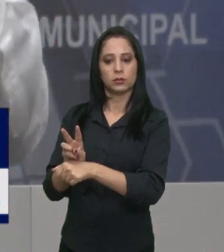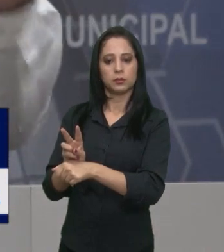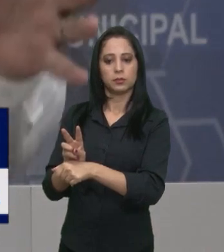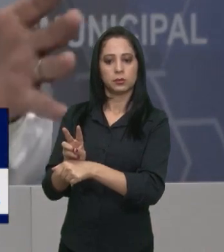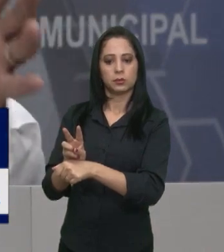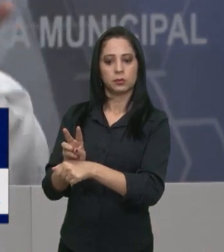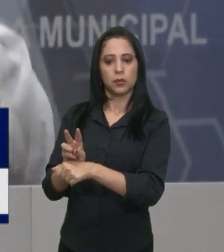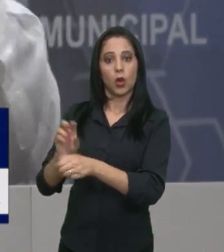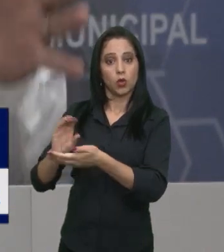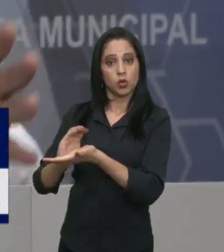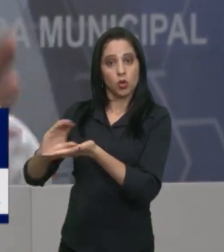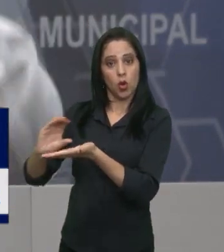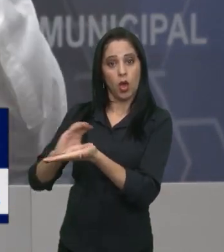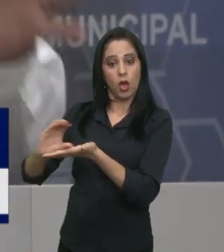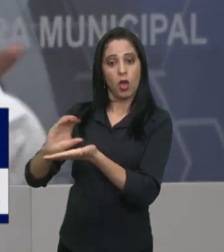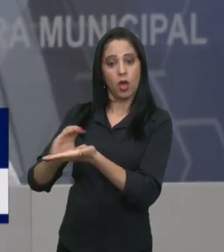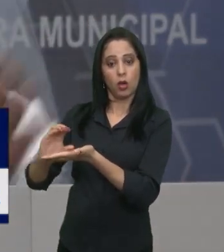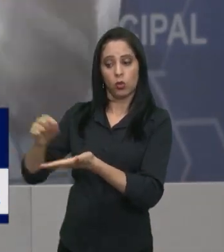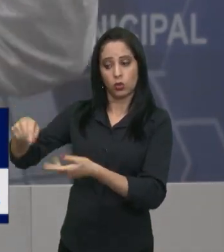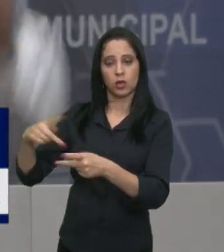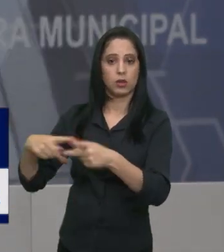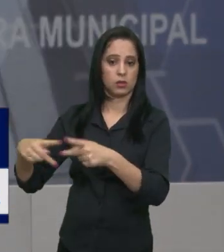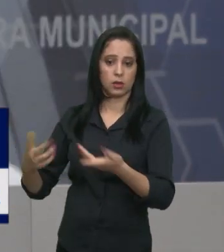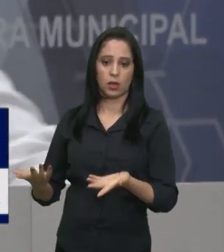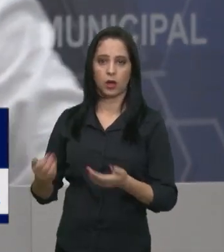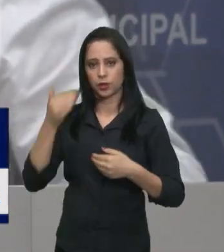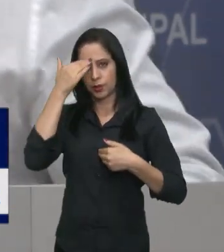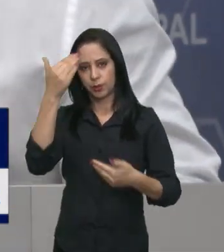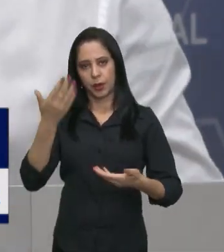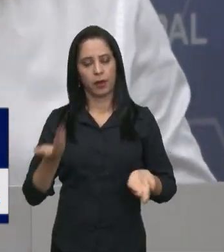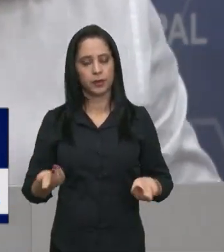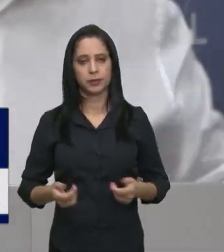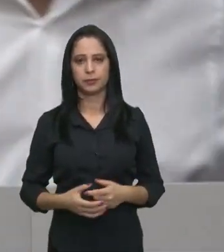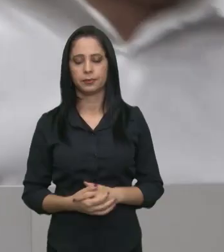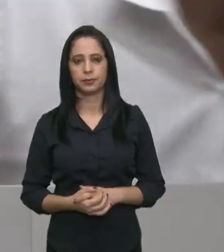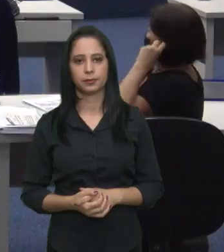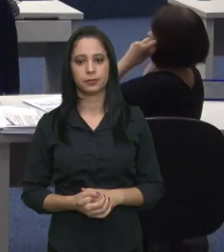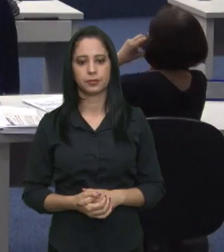aplicação de recursos na manutenção da nossa cidade. Muito obrigado, senhor presidente.